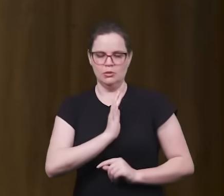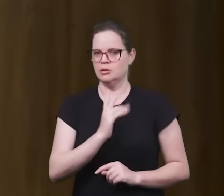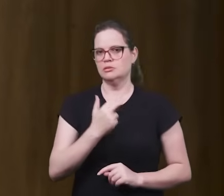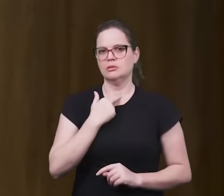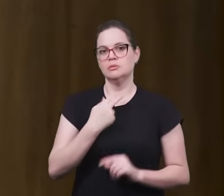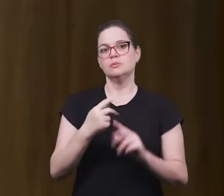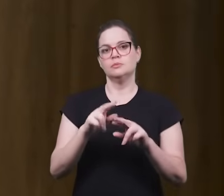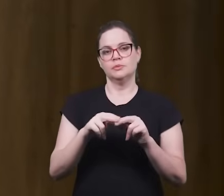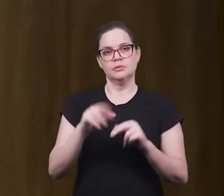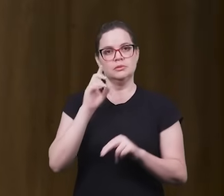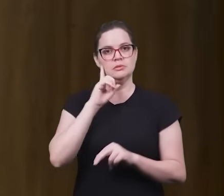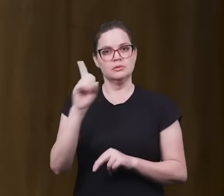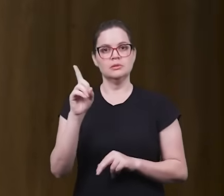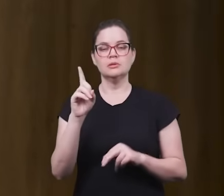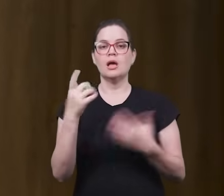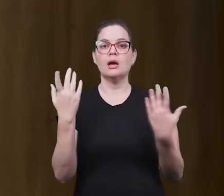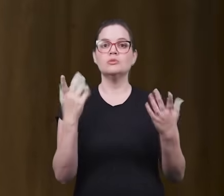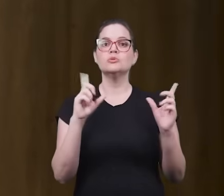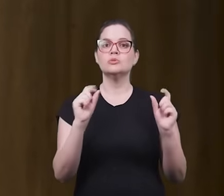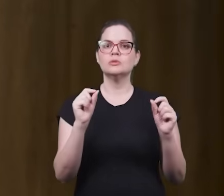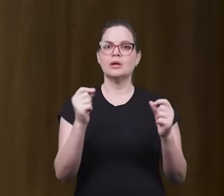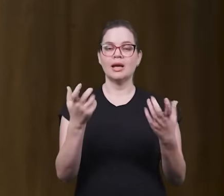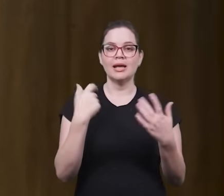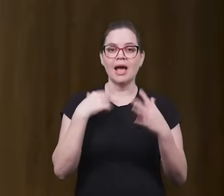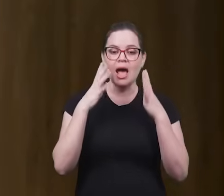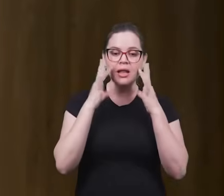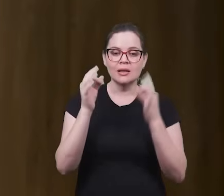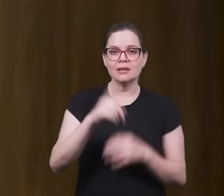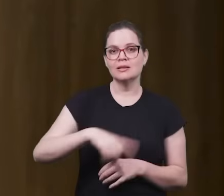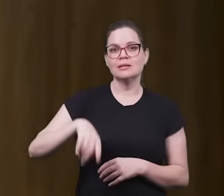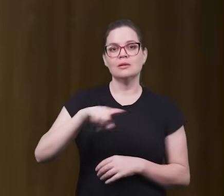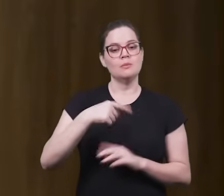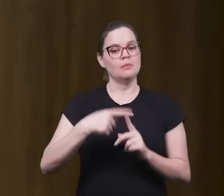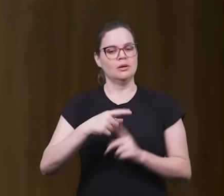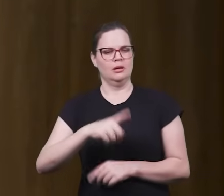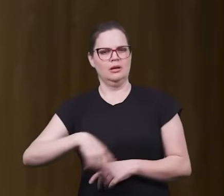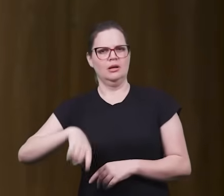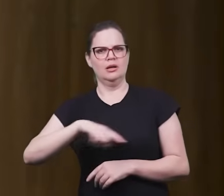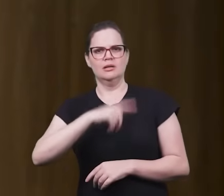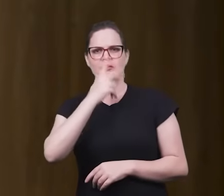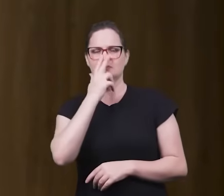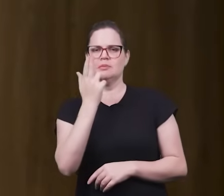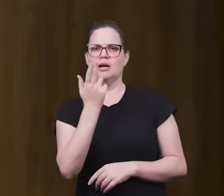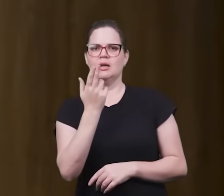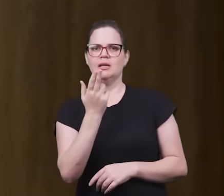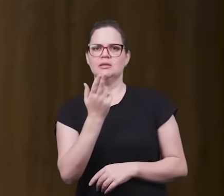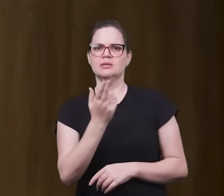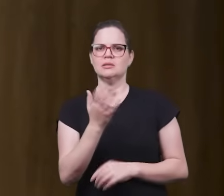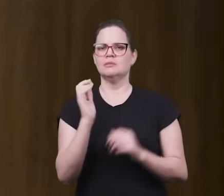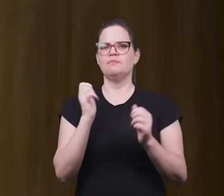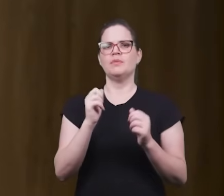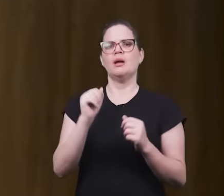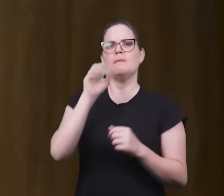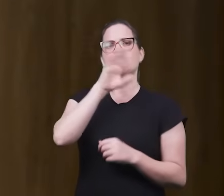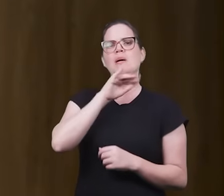Senhor de chamar a atenção daqueles que estavam ali, porque eles falavam de lábios, mas